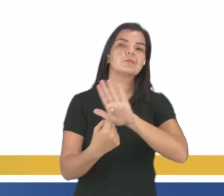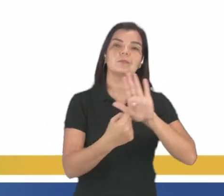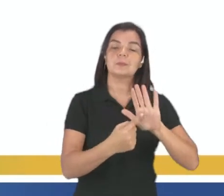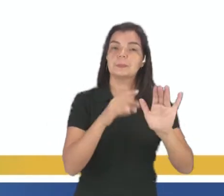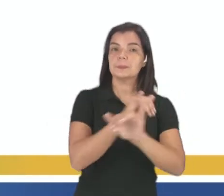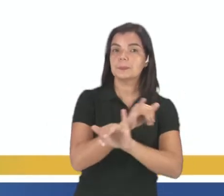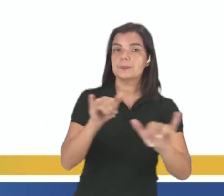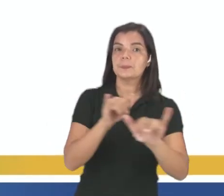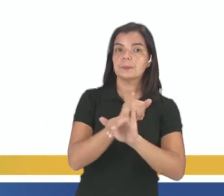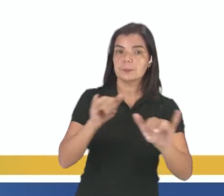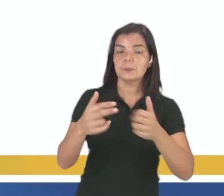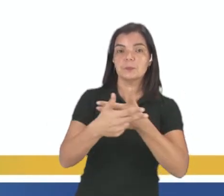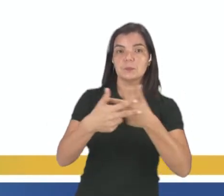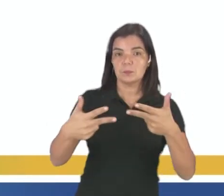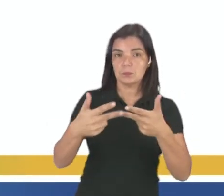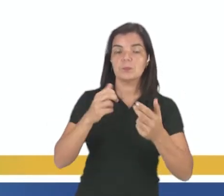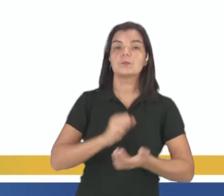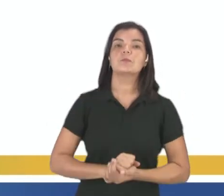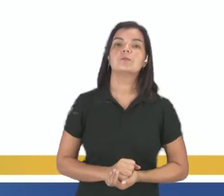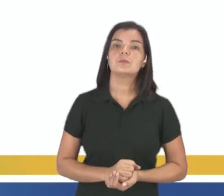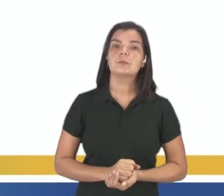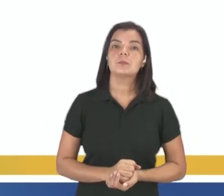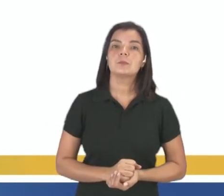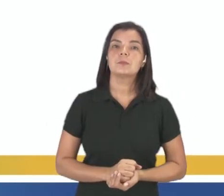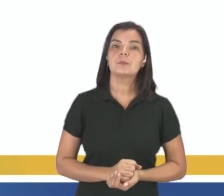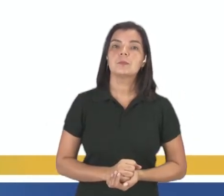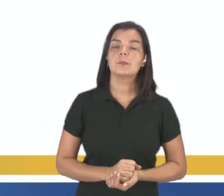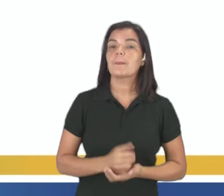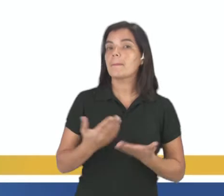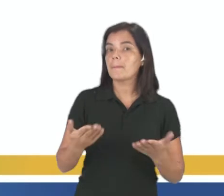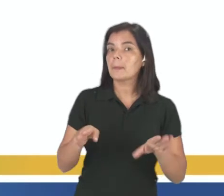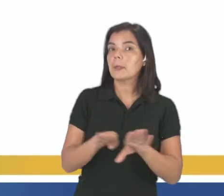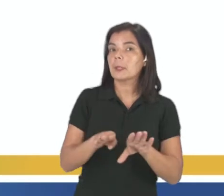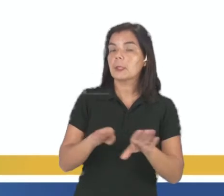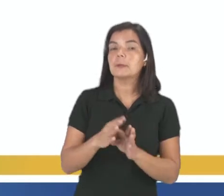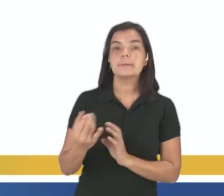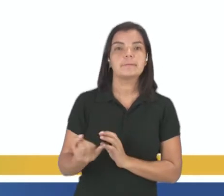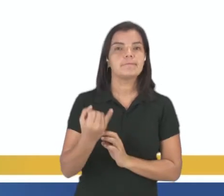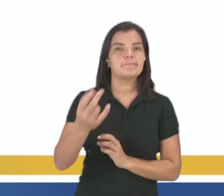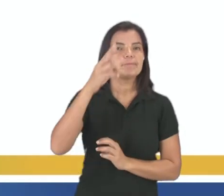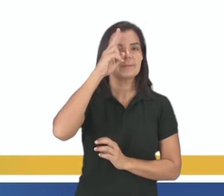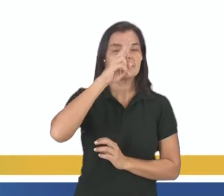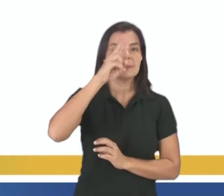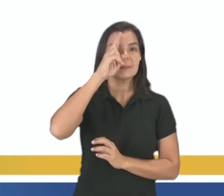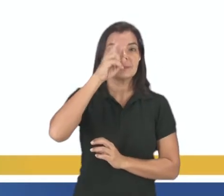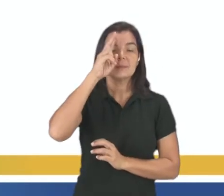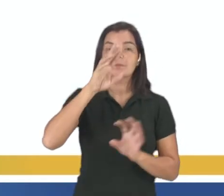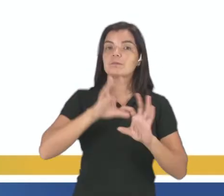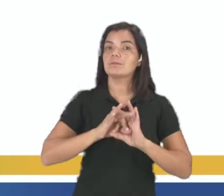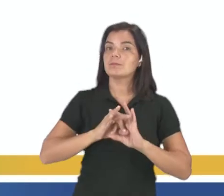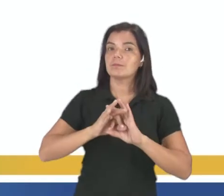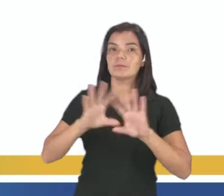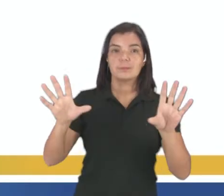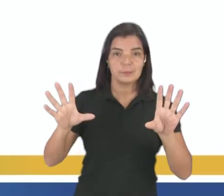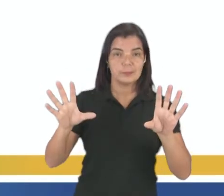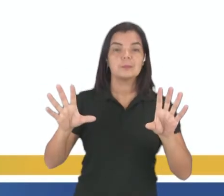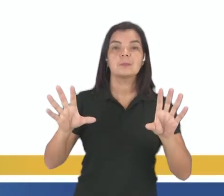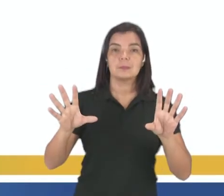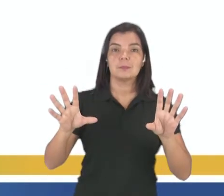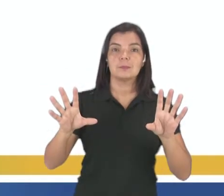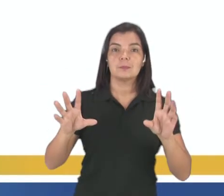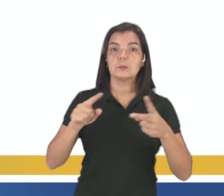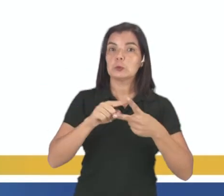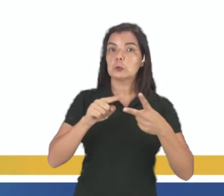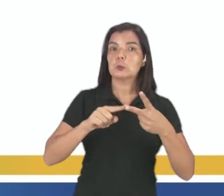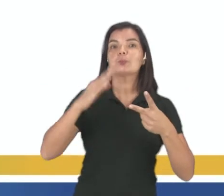a informação sobre alguma coisa, tá? Também muito importante lembrar que ele é livre de